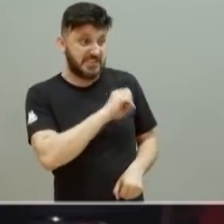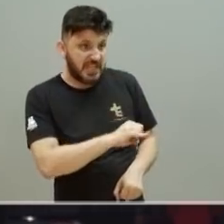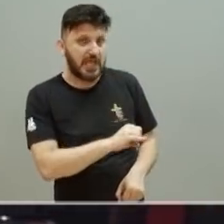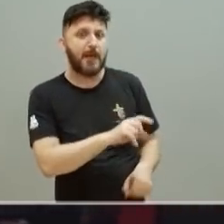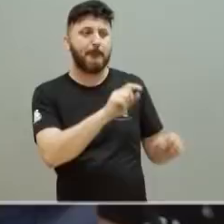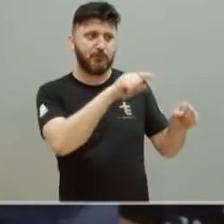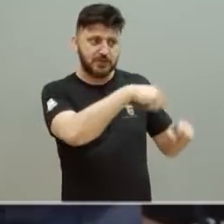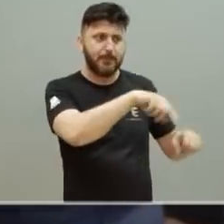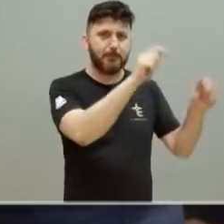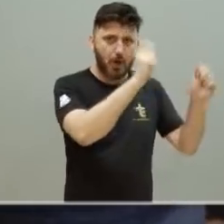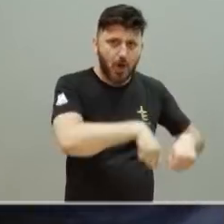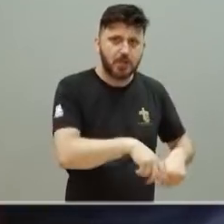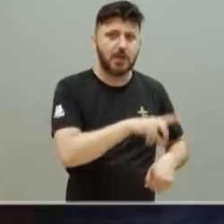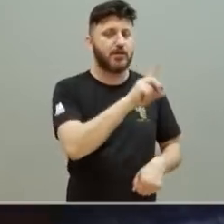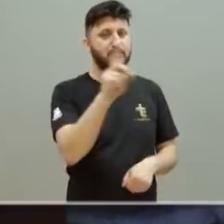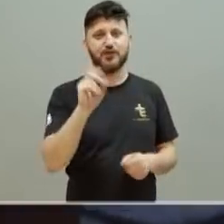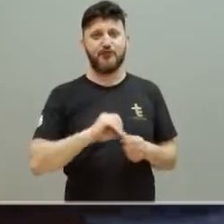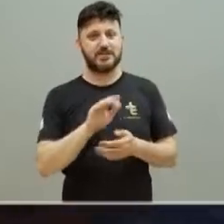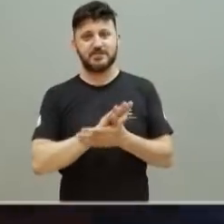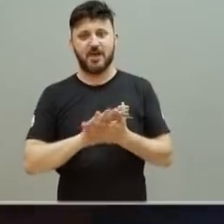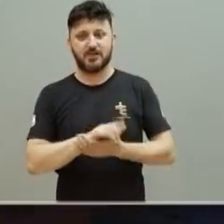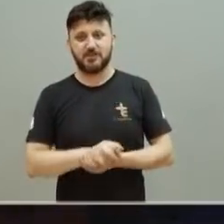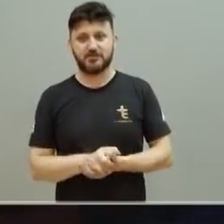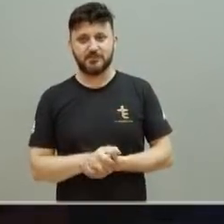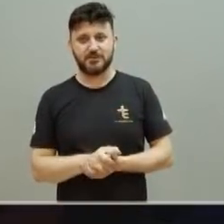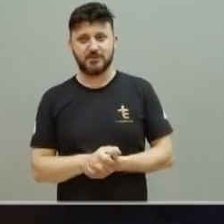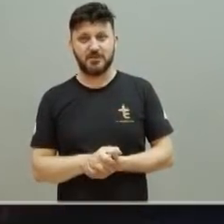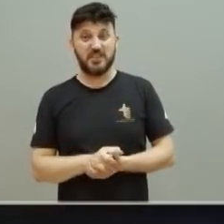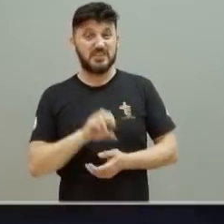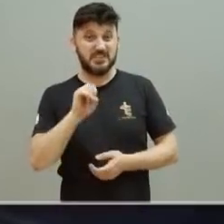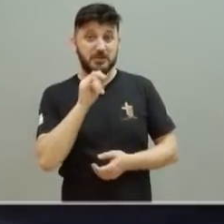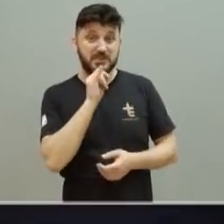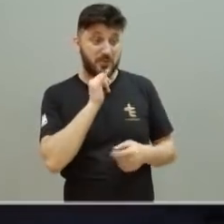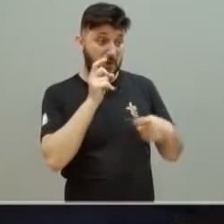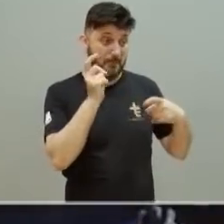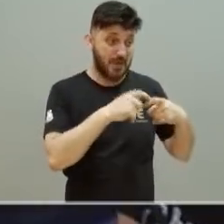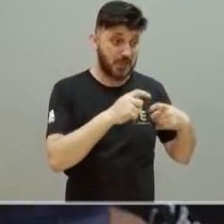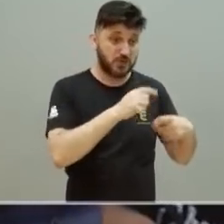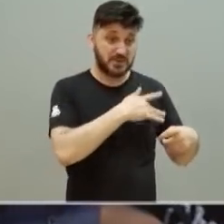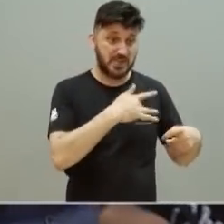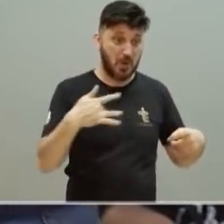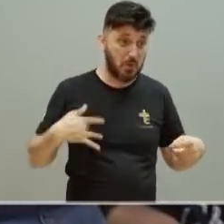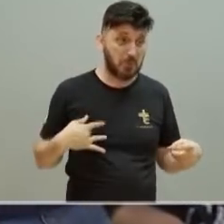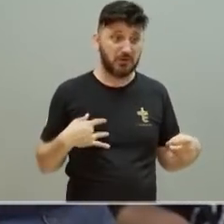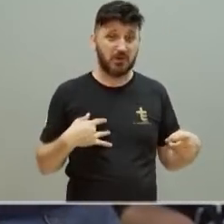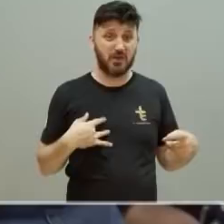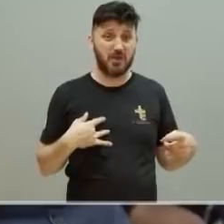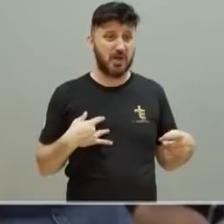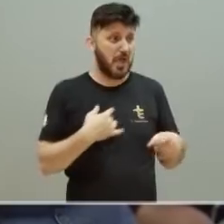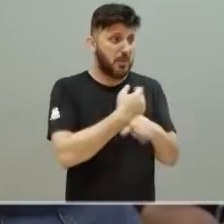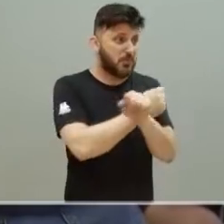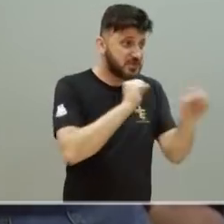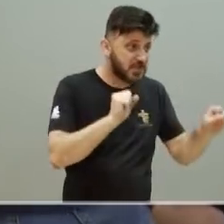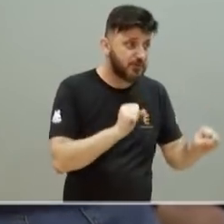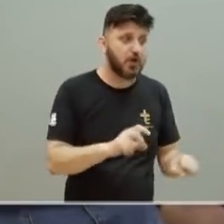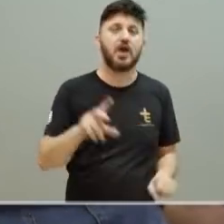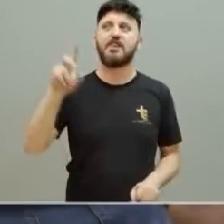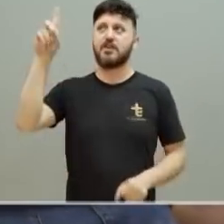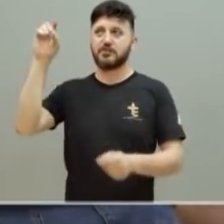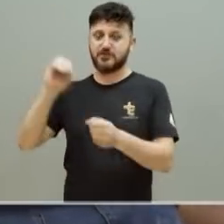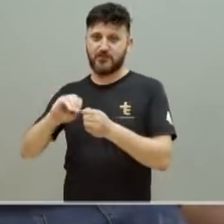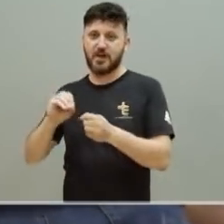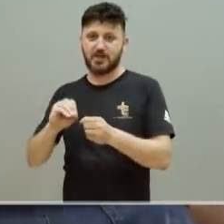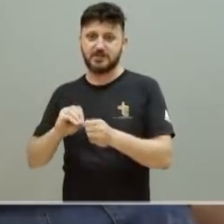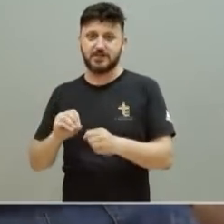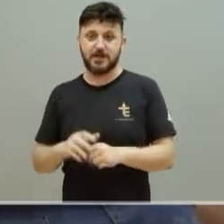É comigo. Médico não dá jeito? Eu sou o médico dos médicos. É comigo. Mas o possível...